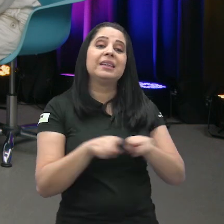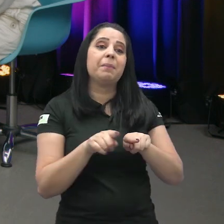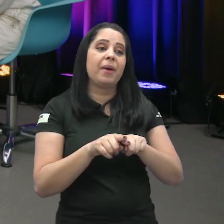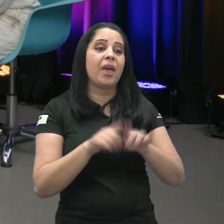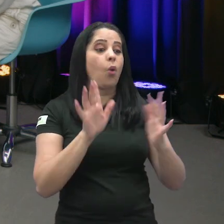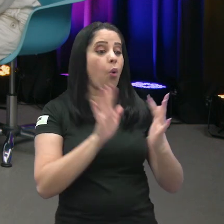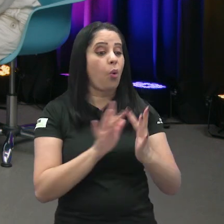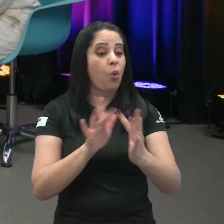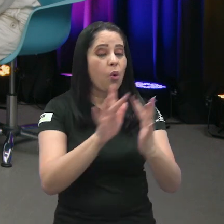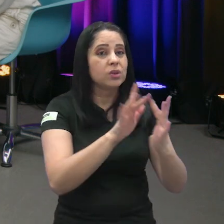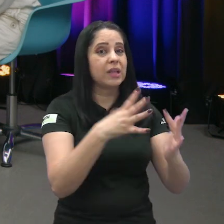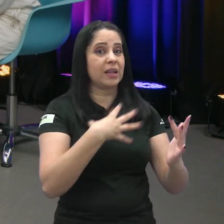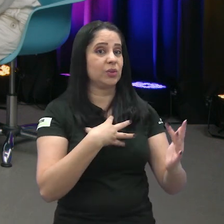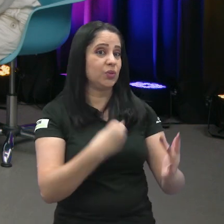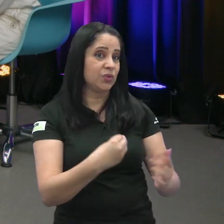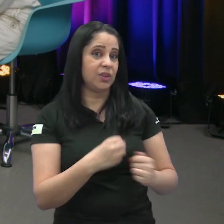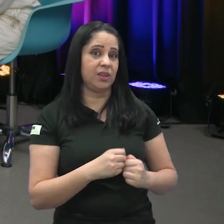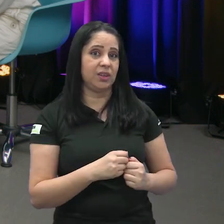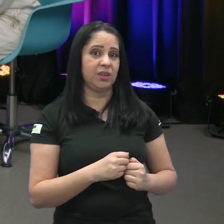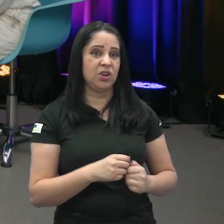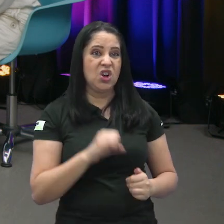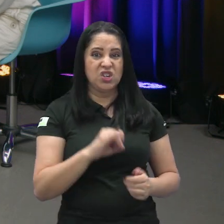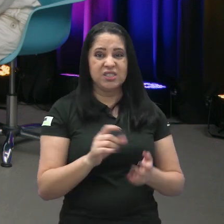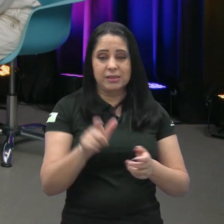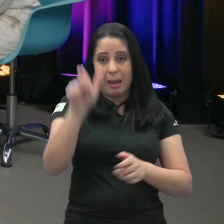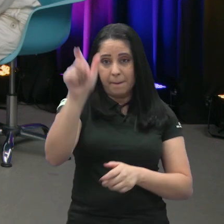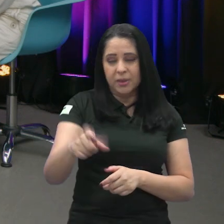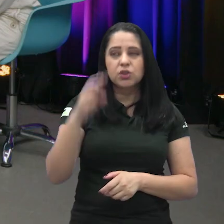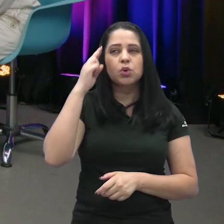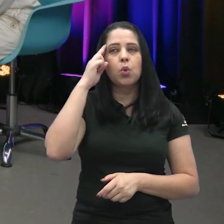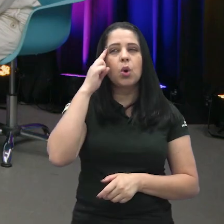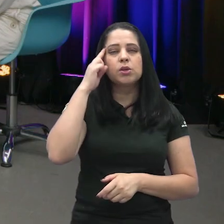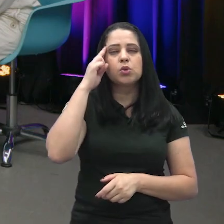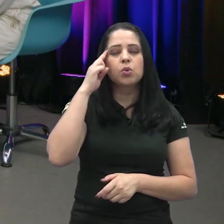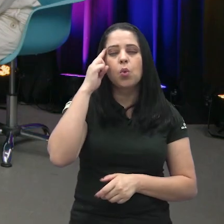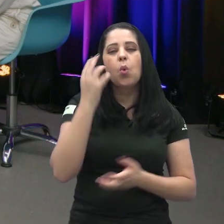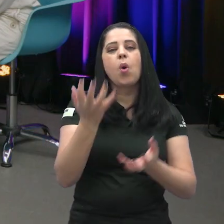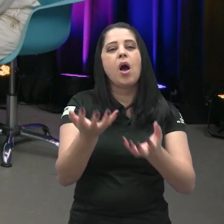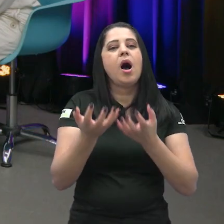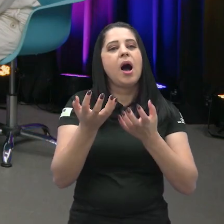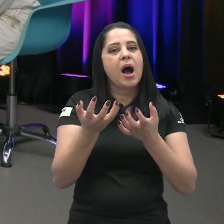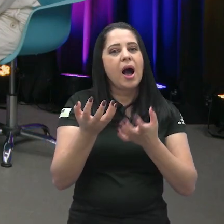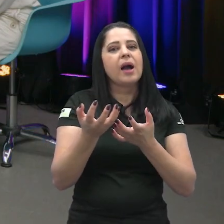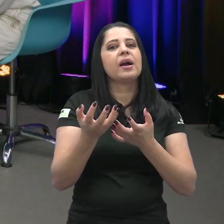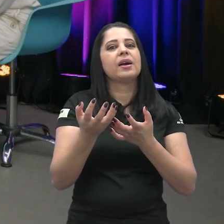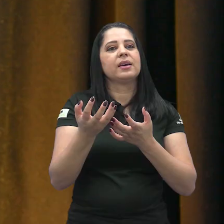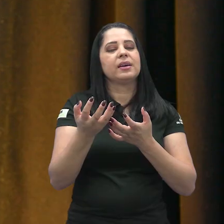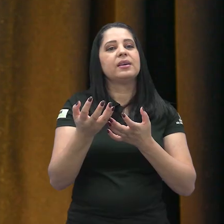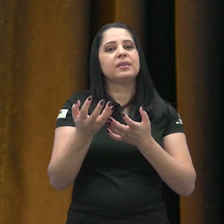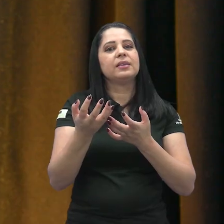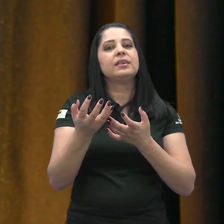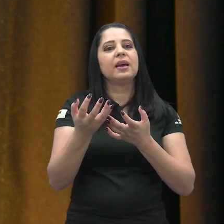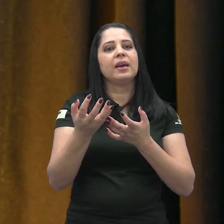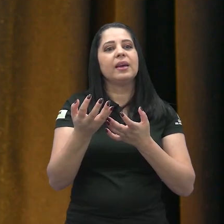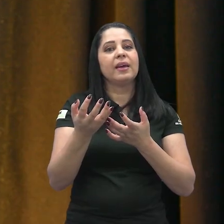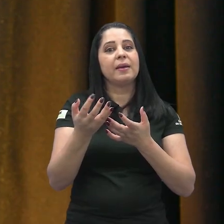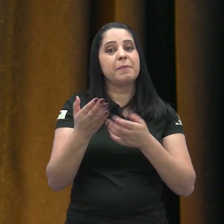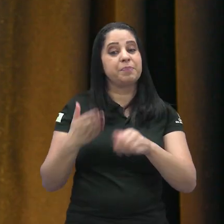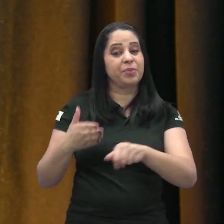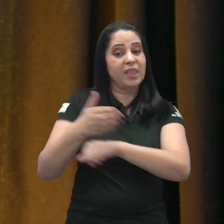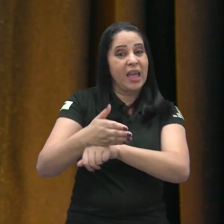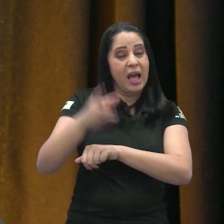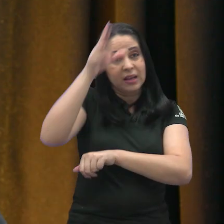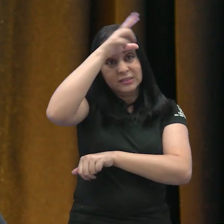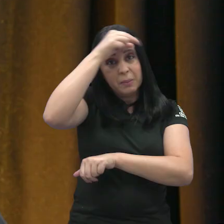No dia a dia com os filhos, alguém que sonha um dia ter um cargo público também. Começa trabalhando devagarzinho. Servindo,